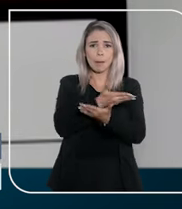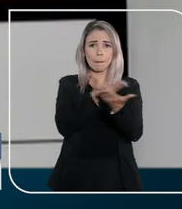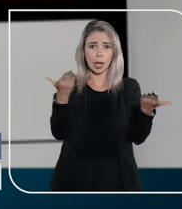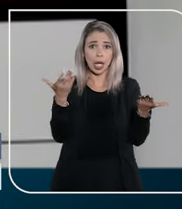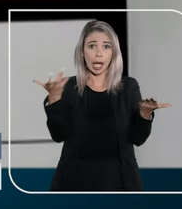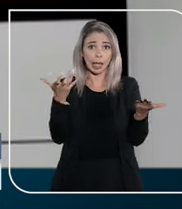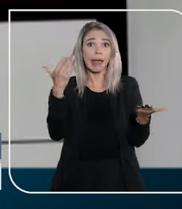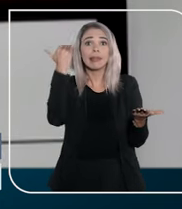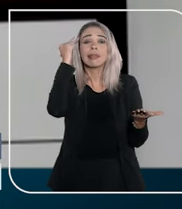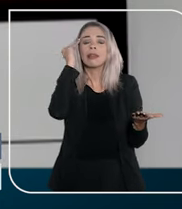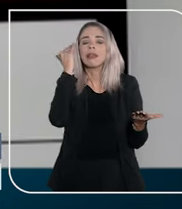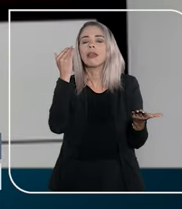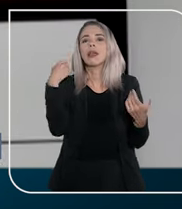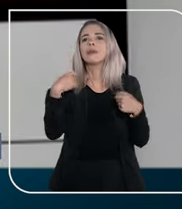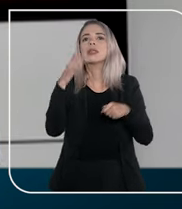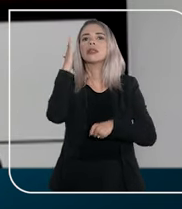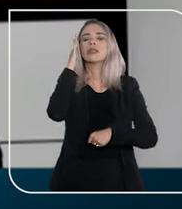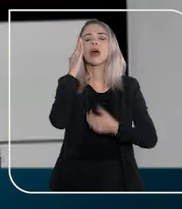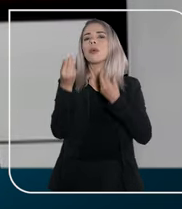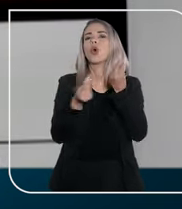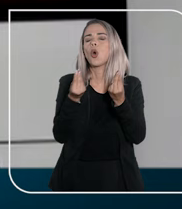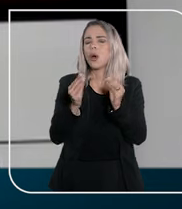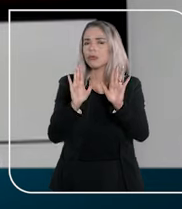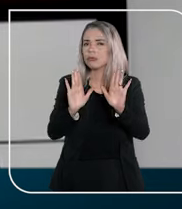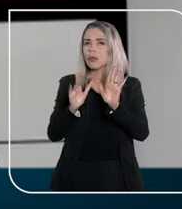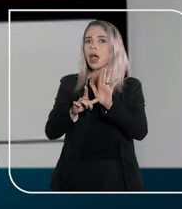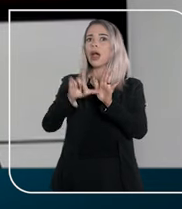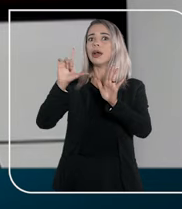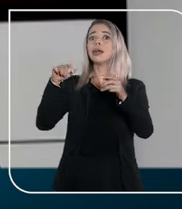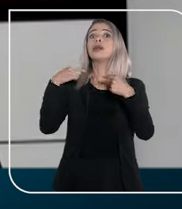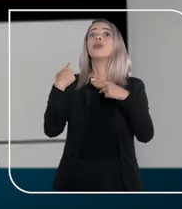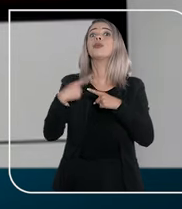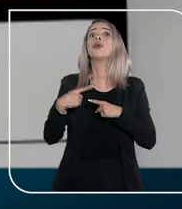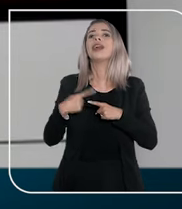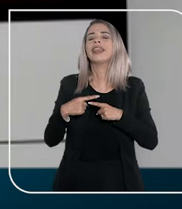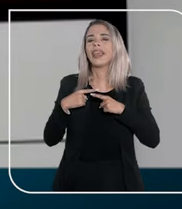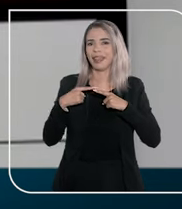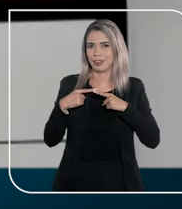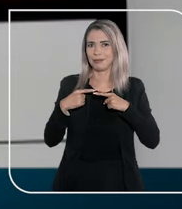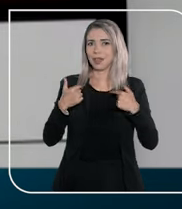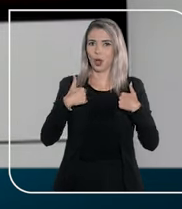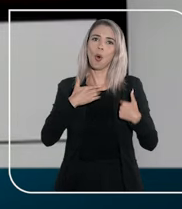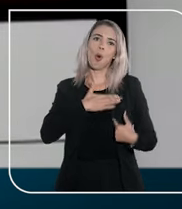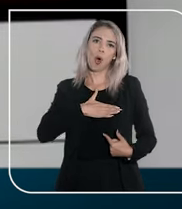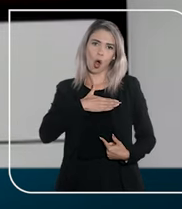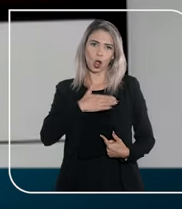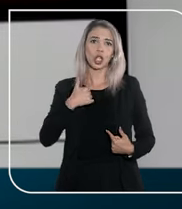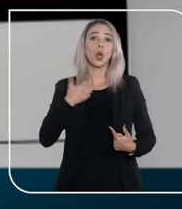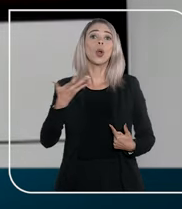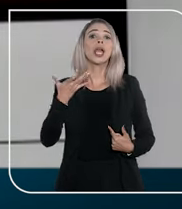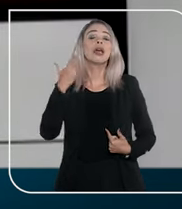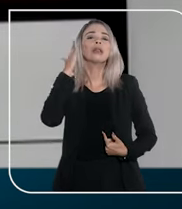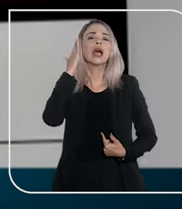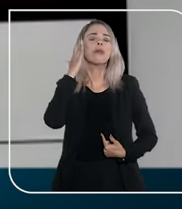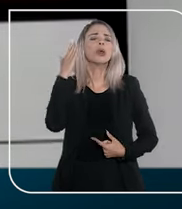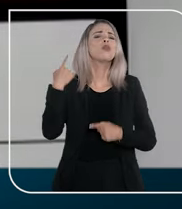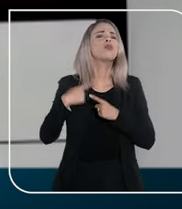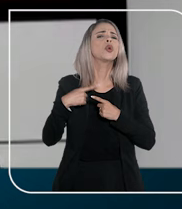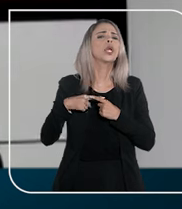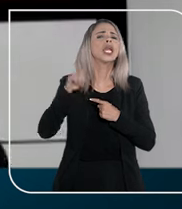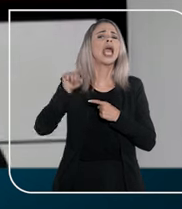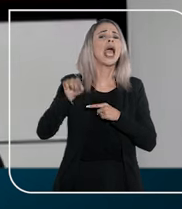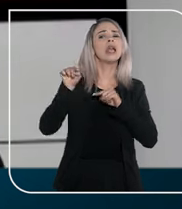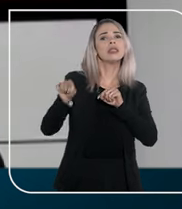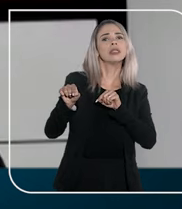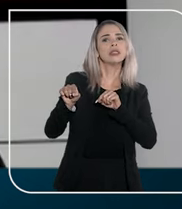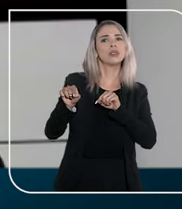não basta saber como é, precisa saber por que é essa. Eu, pelo menos, sou desse estilo. Eu gostaria de saber sempre o porquê é essa